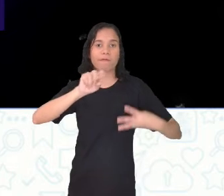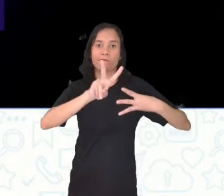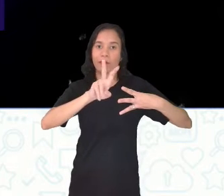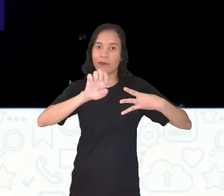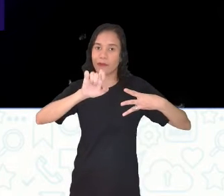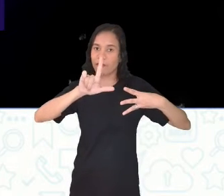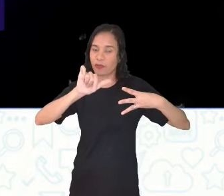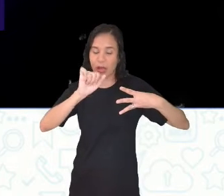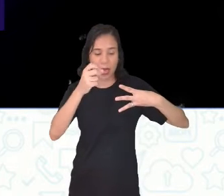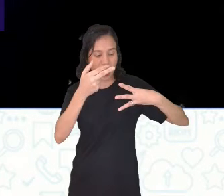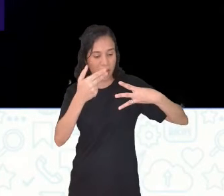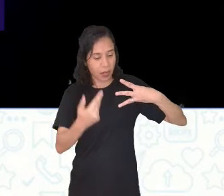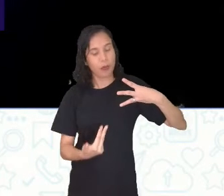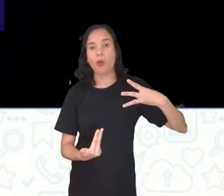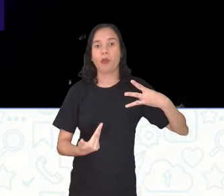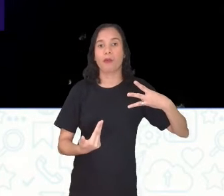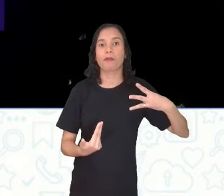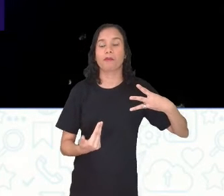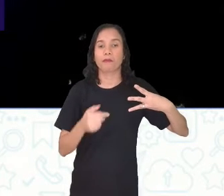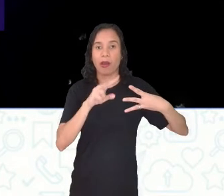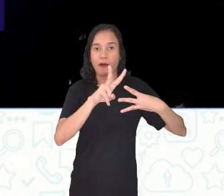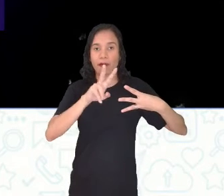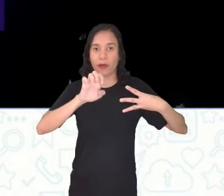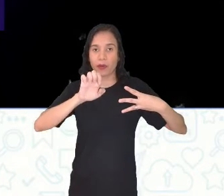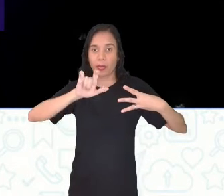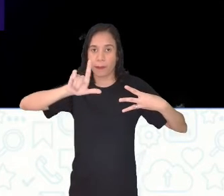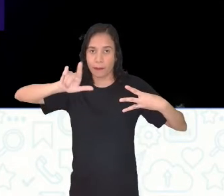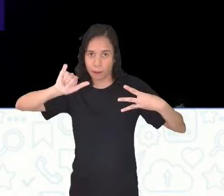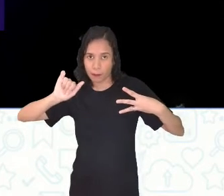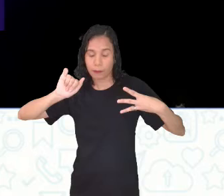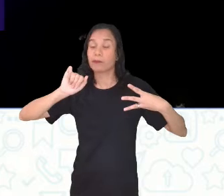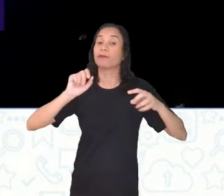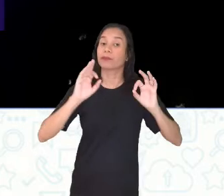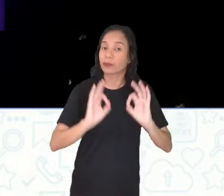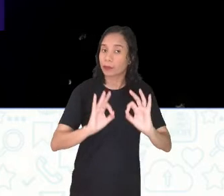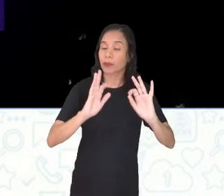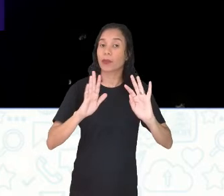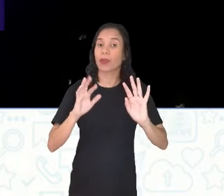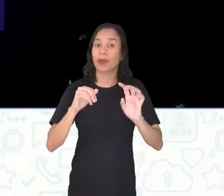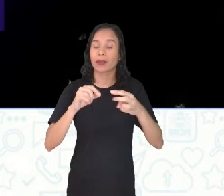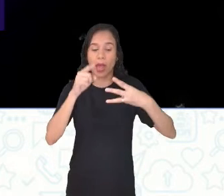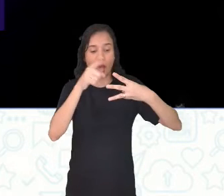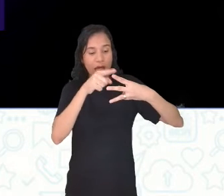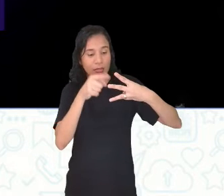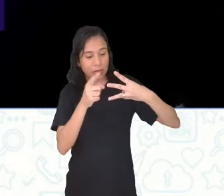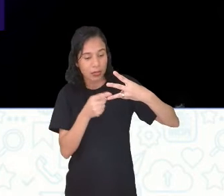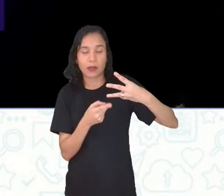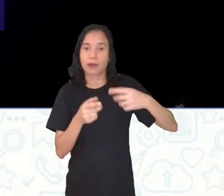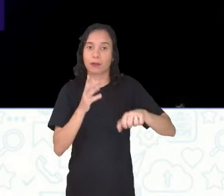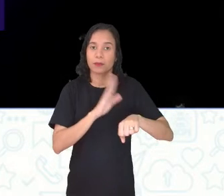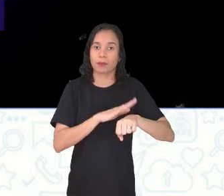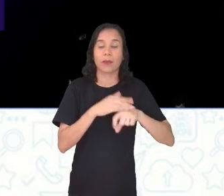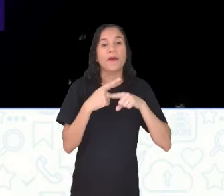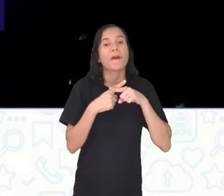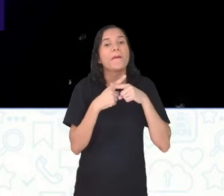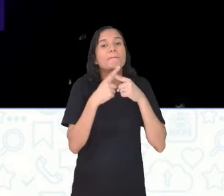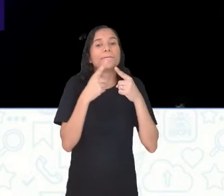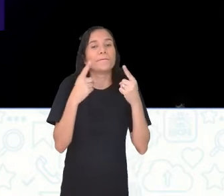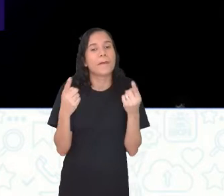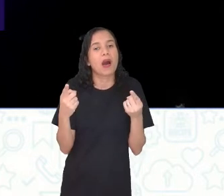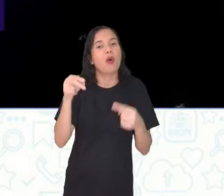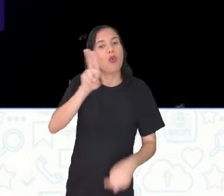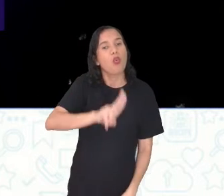da mesma forma. Vela, V-E-L-A. Em todas as 3 situações, mas os